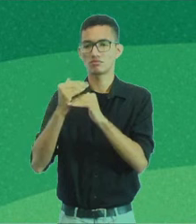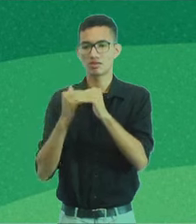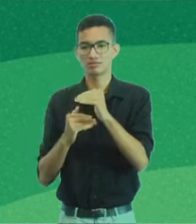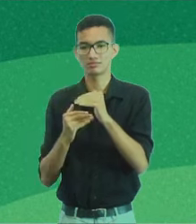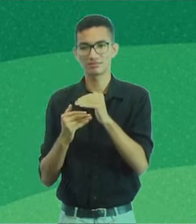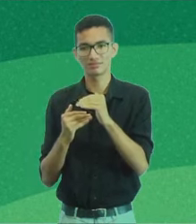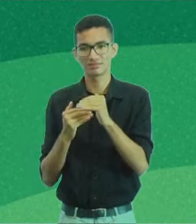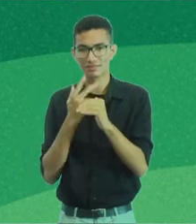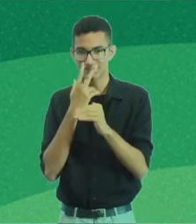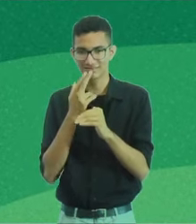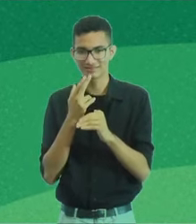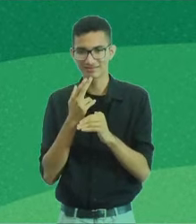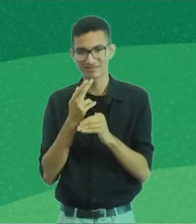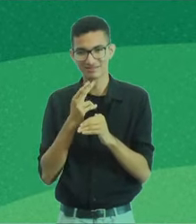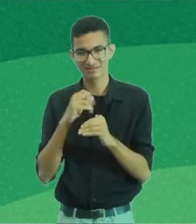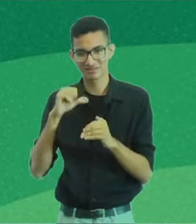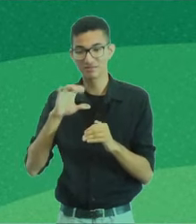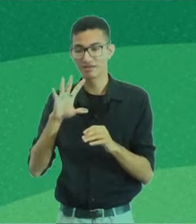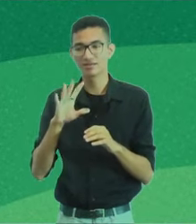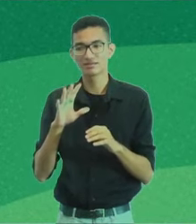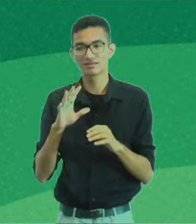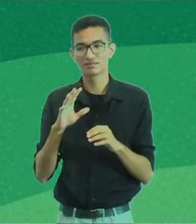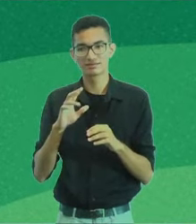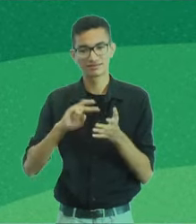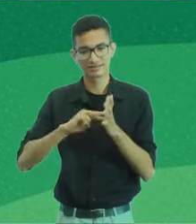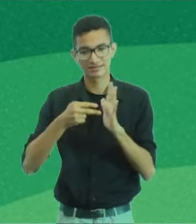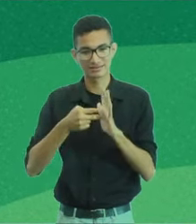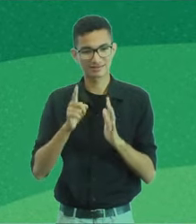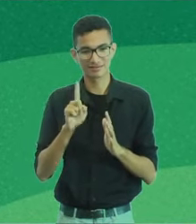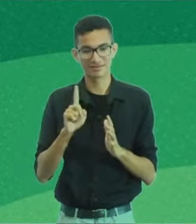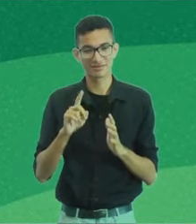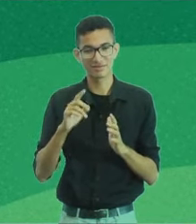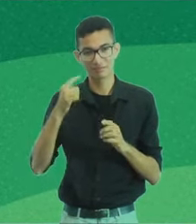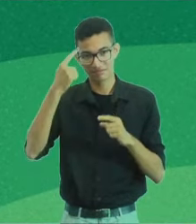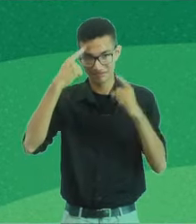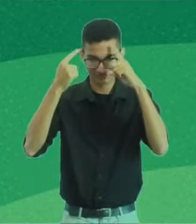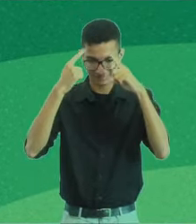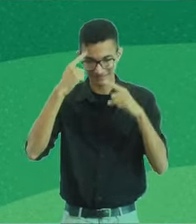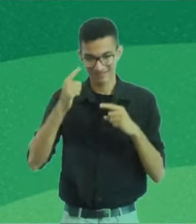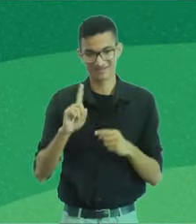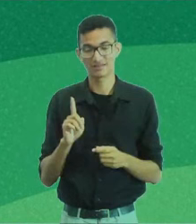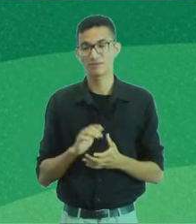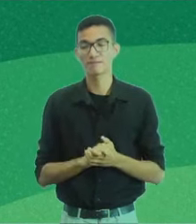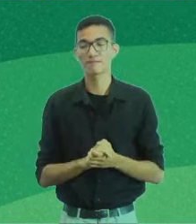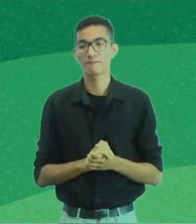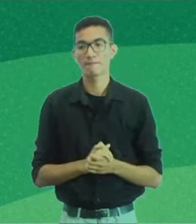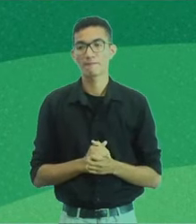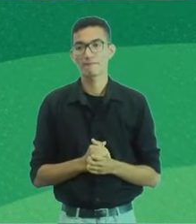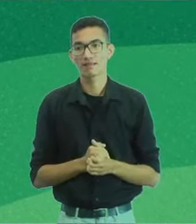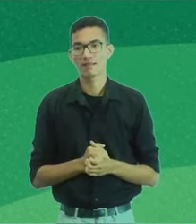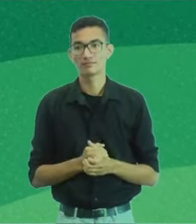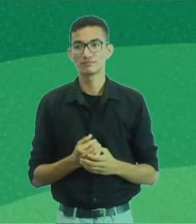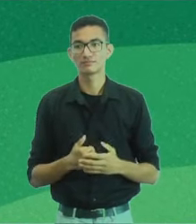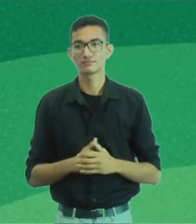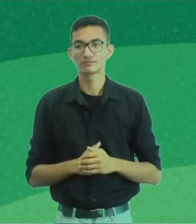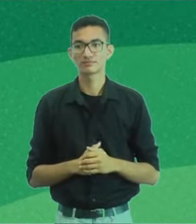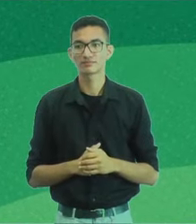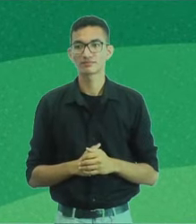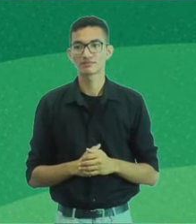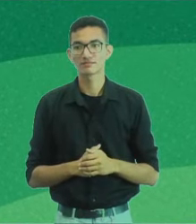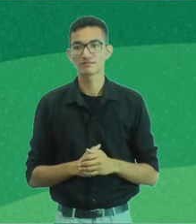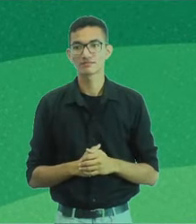que eu falei agora mas não era nesse sentido não dei nenhuma conotação para isso falei mal